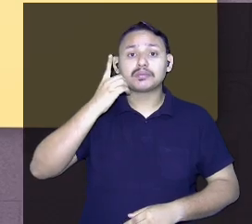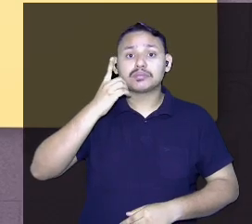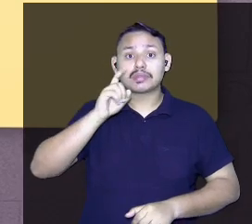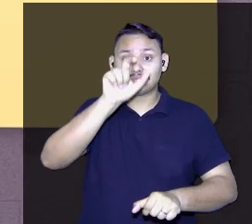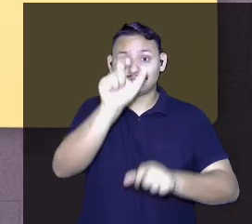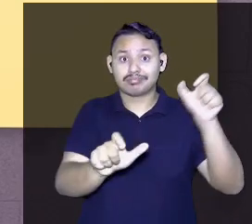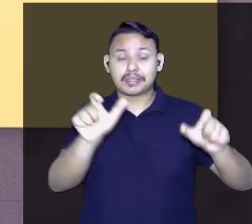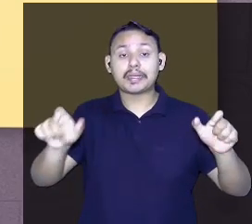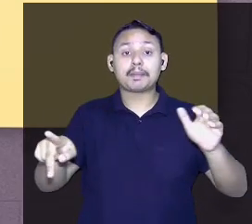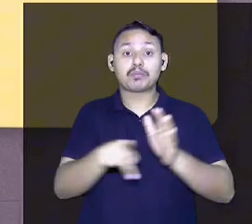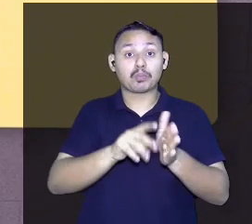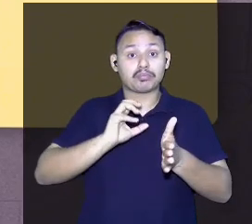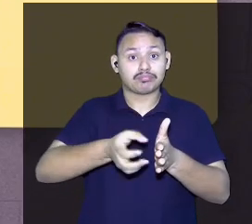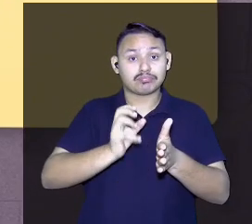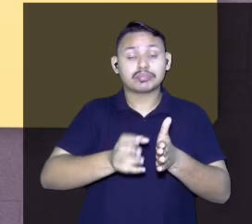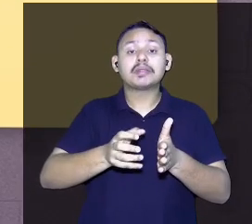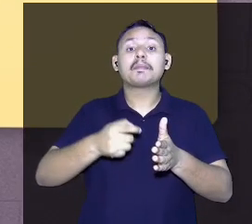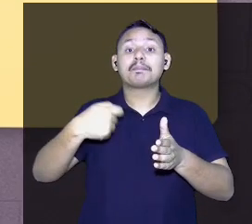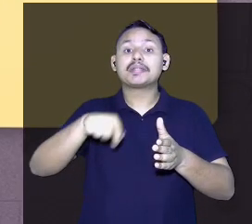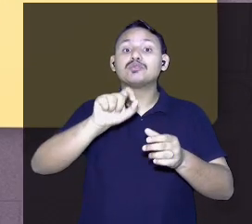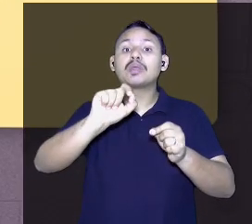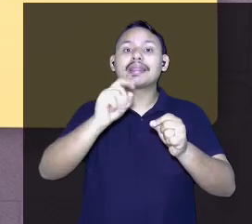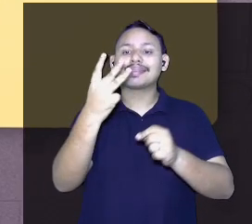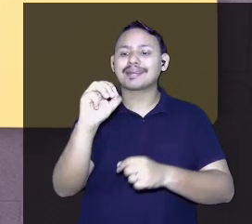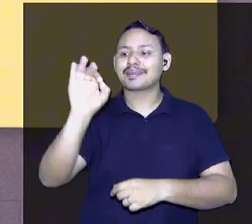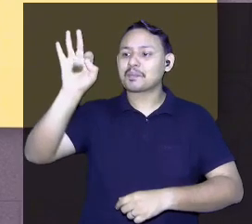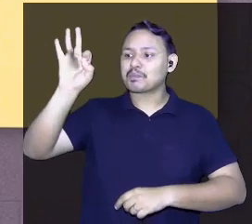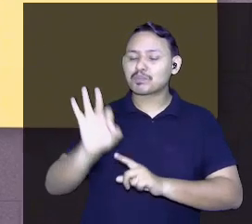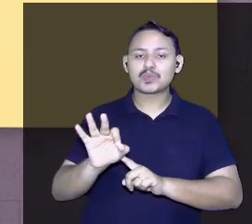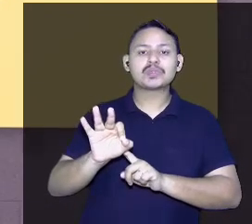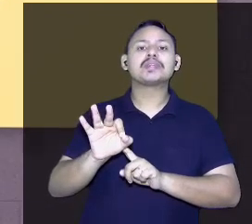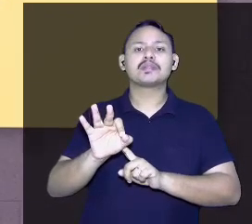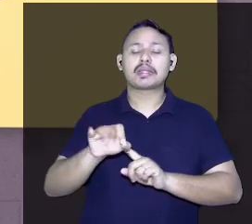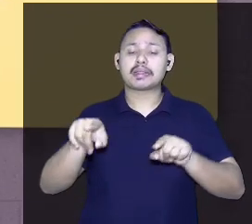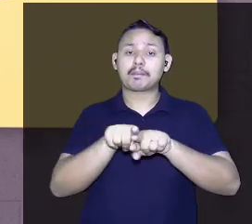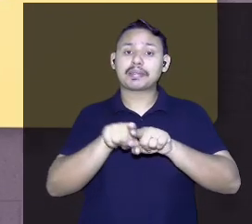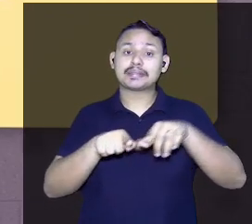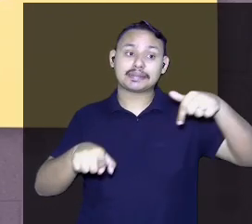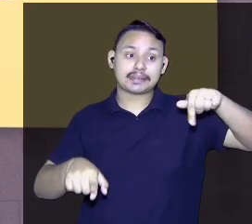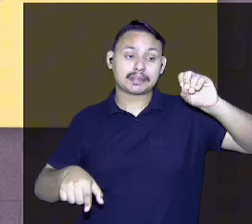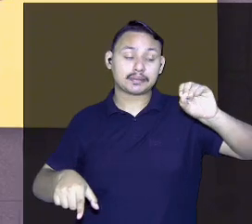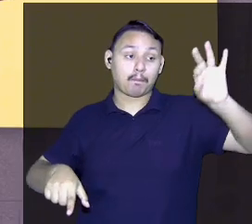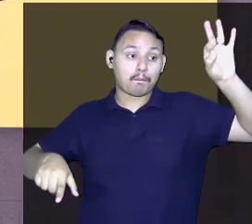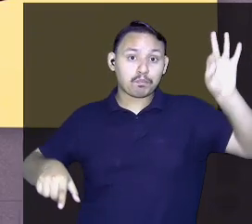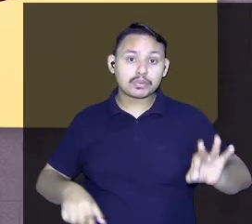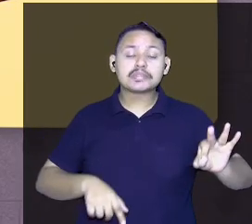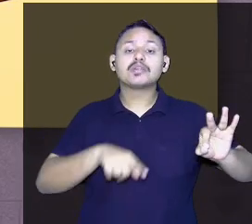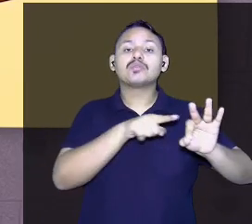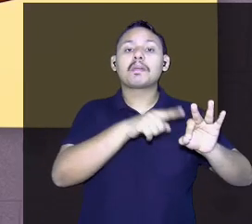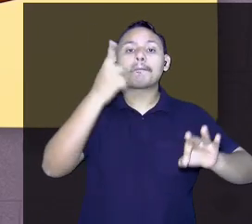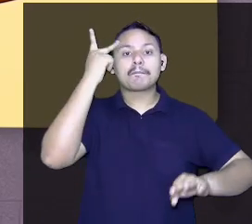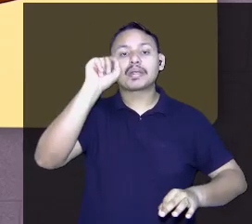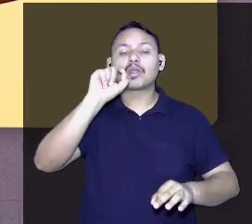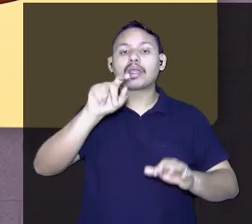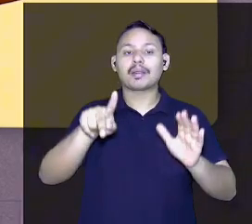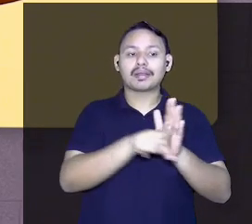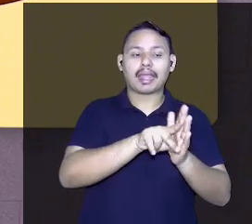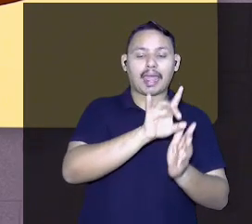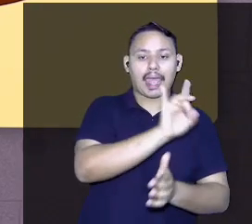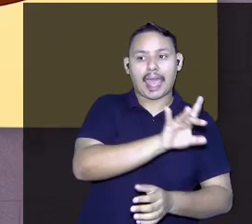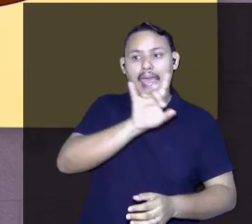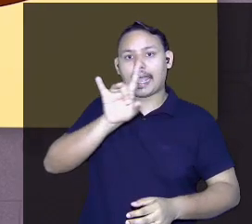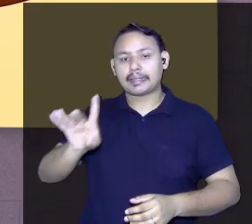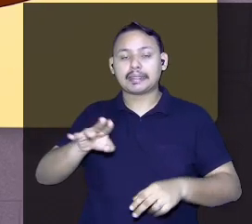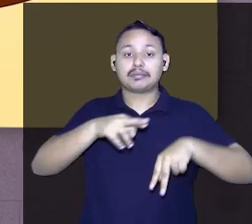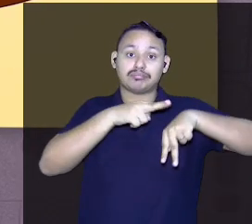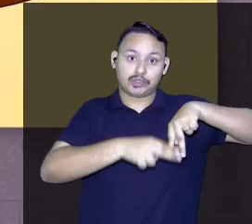vereadores e deputados, os partidos e coligações devem preencher o mínimo de 30% e o máximo de 70% para